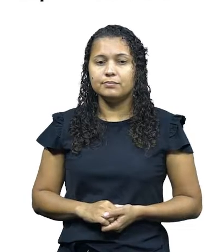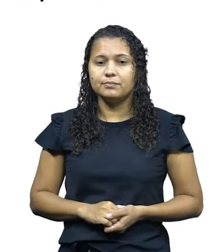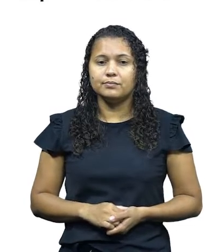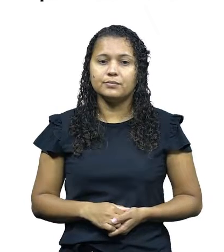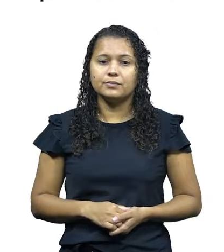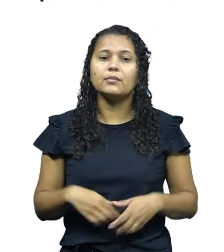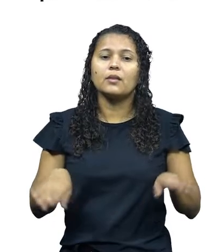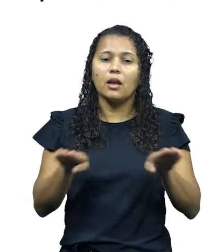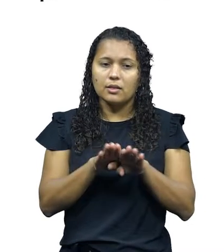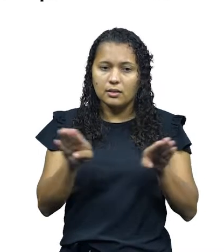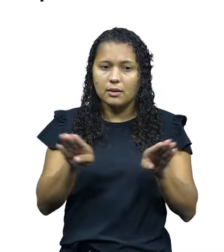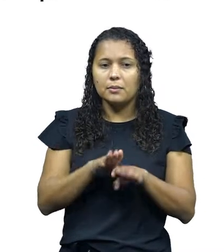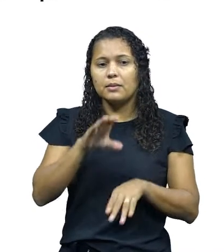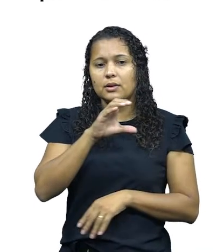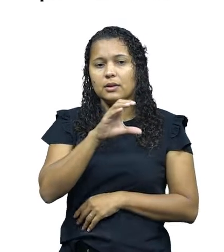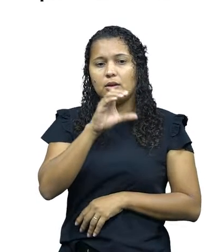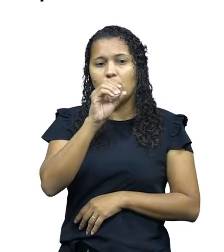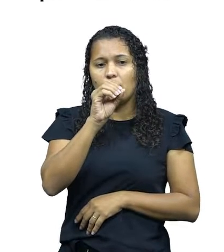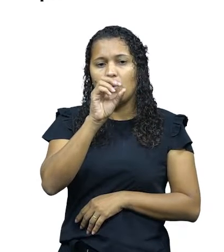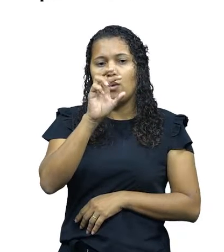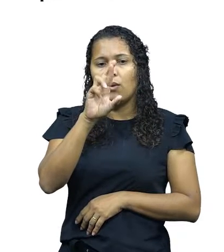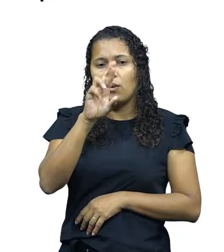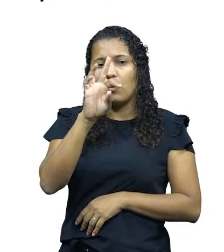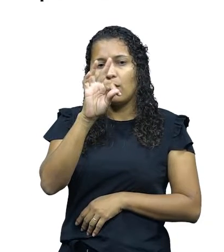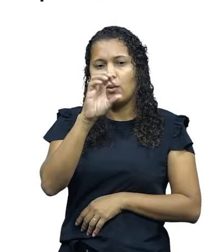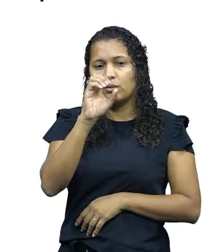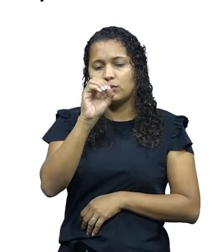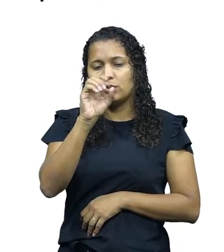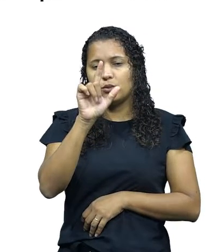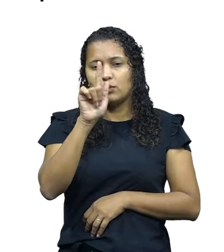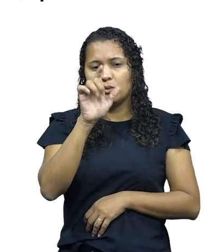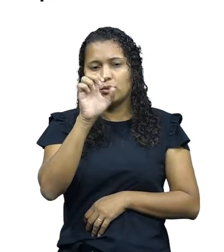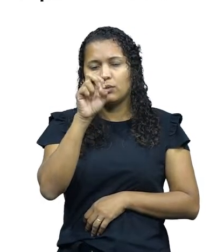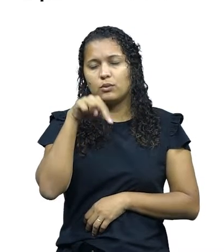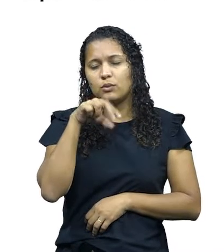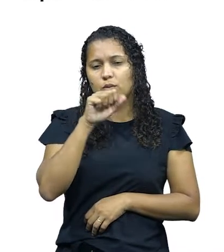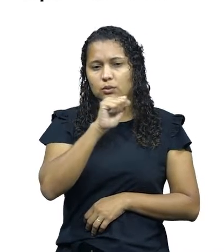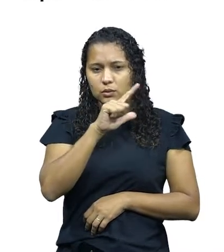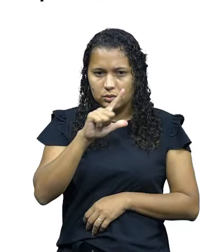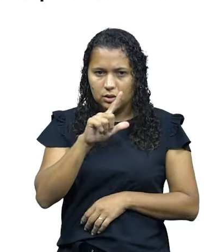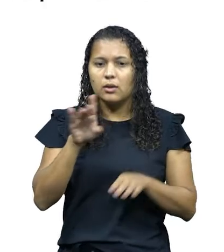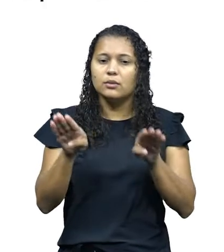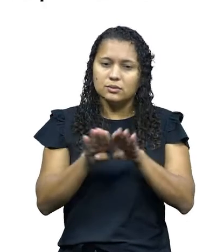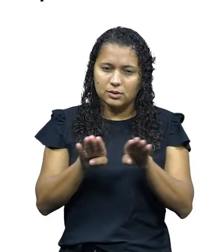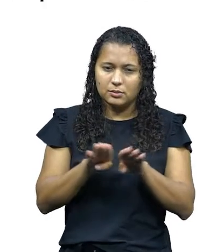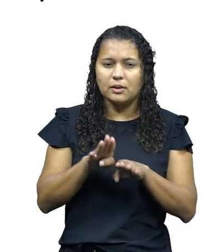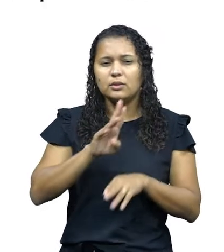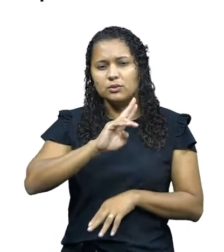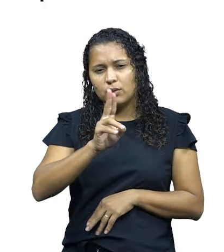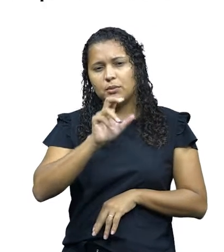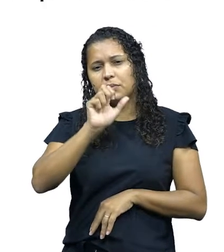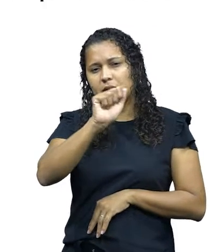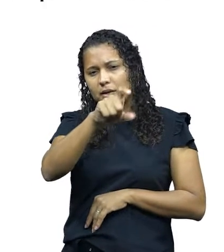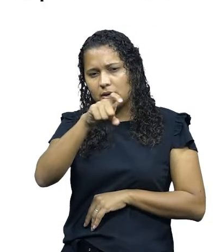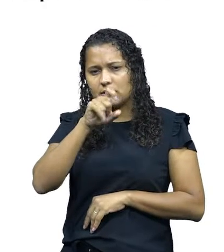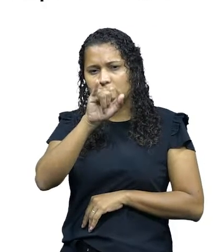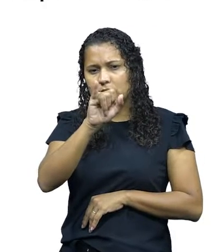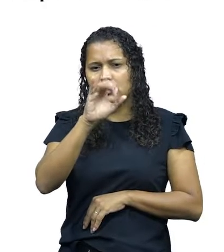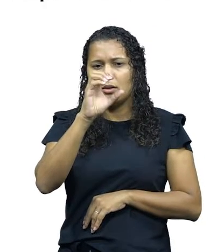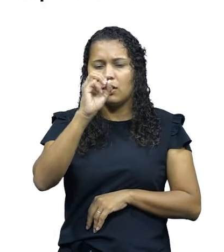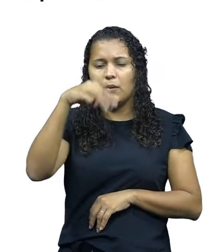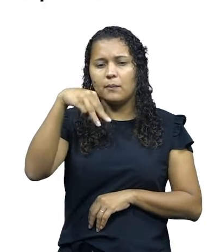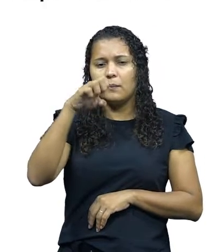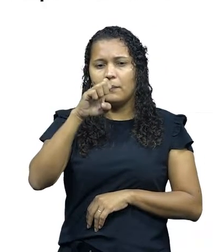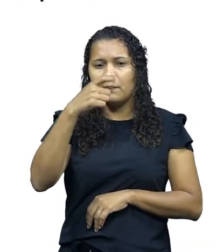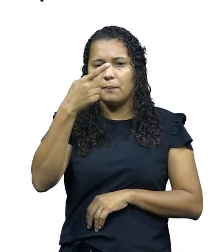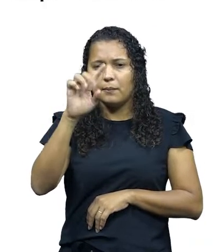E na projeção cilíndrica ortogonal, ela também é conhecida como axiométricas. E elas são